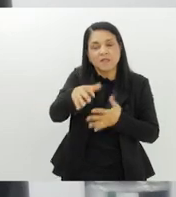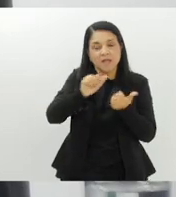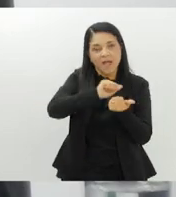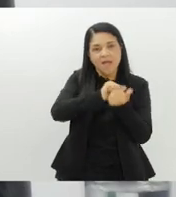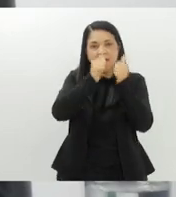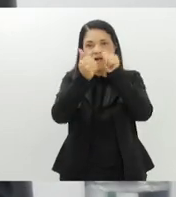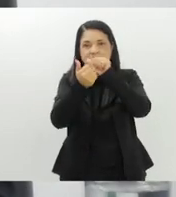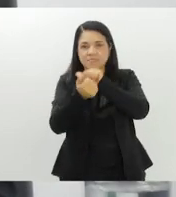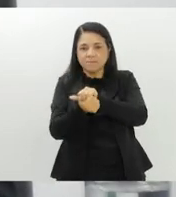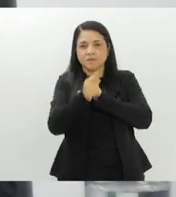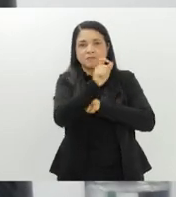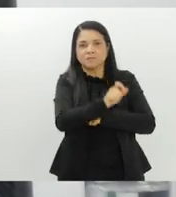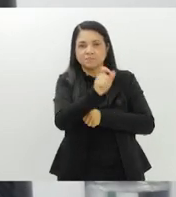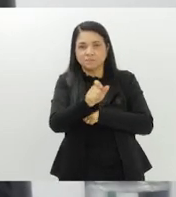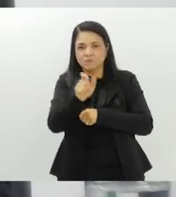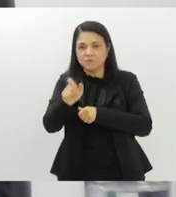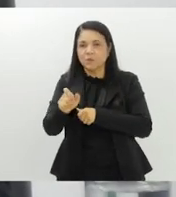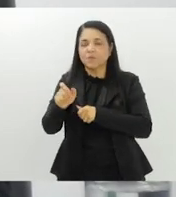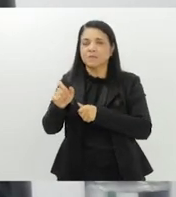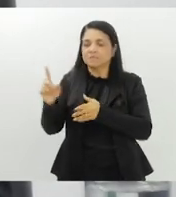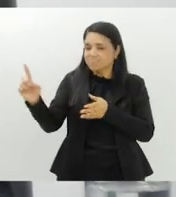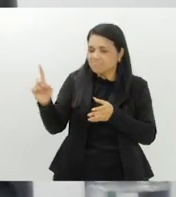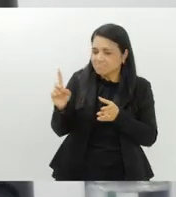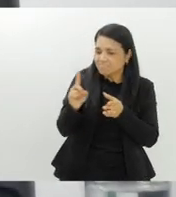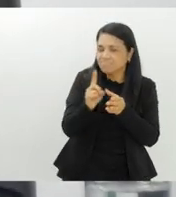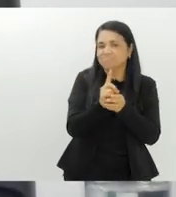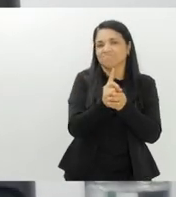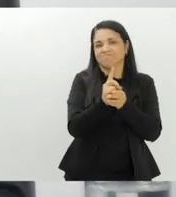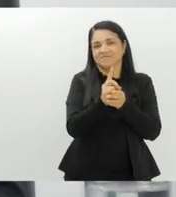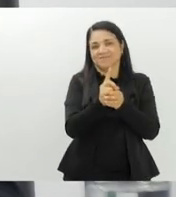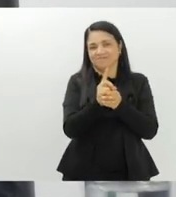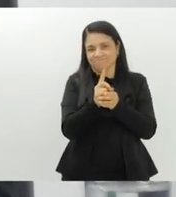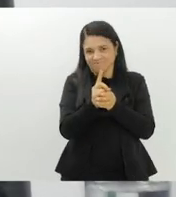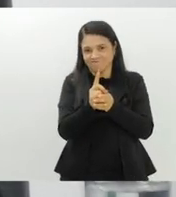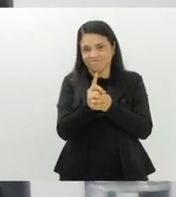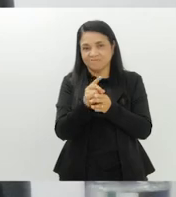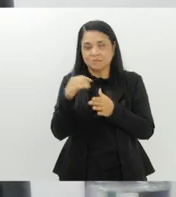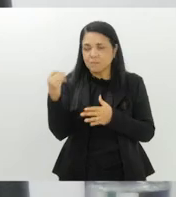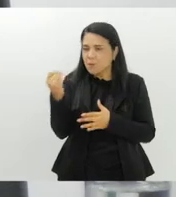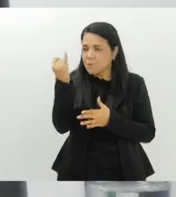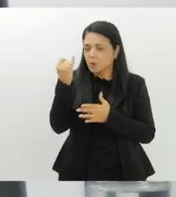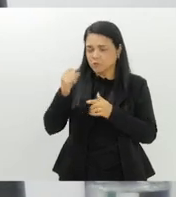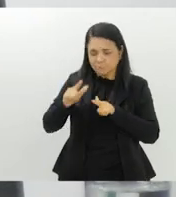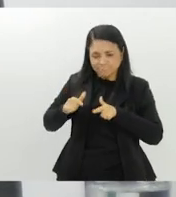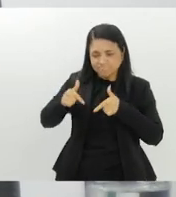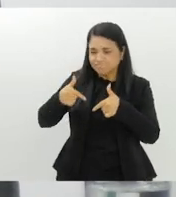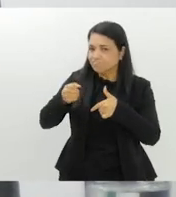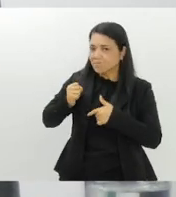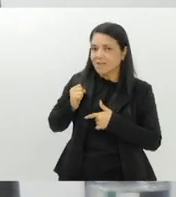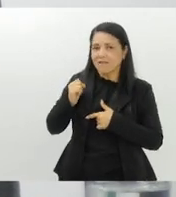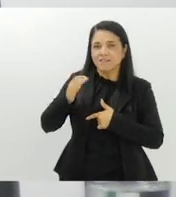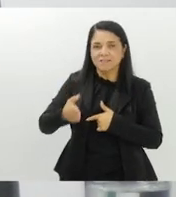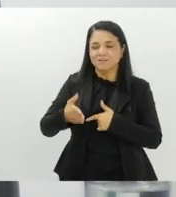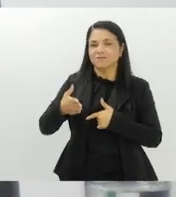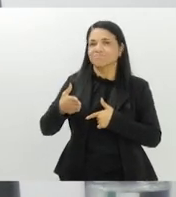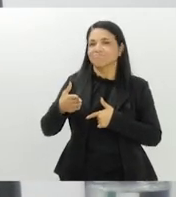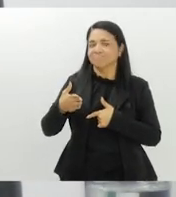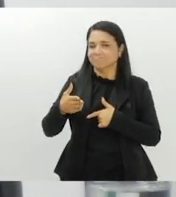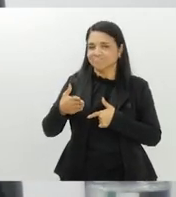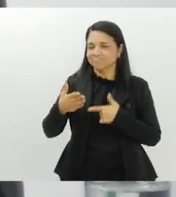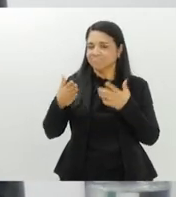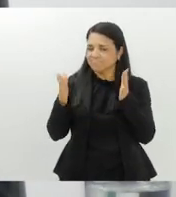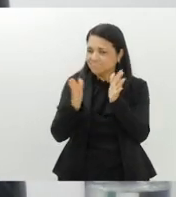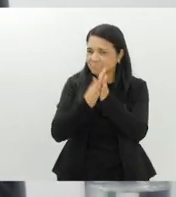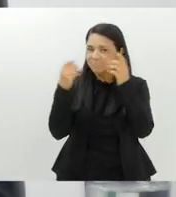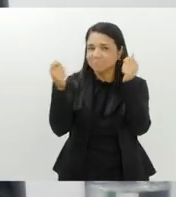espaços adaptados para essas pessoas chegarem. Então, isso é muito importante. Essa atitude é louvável, né?